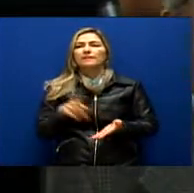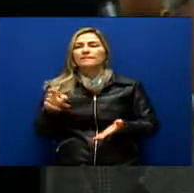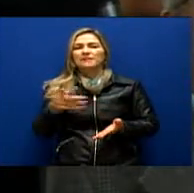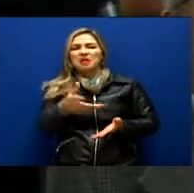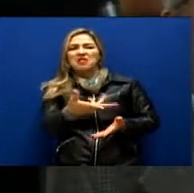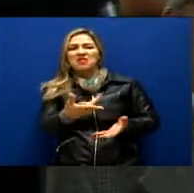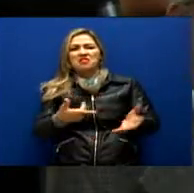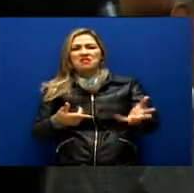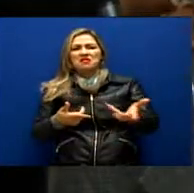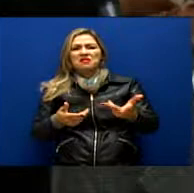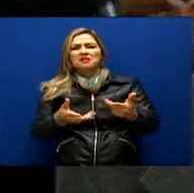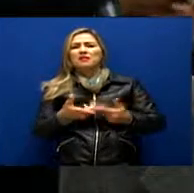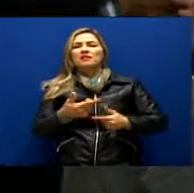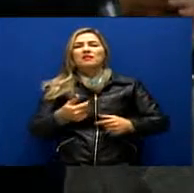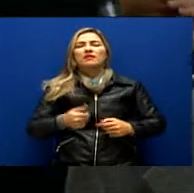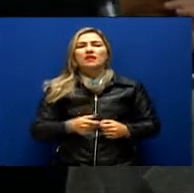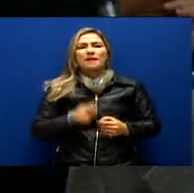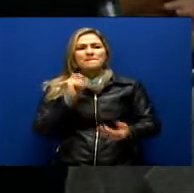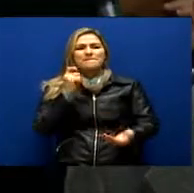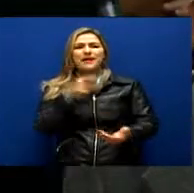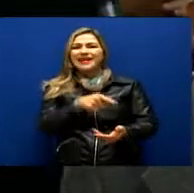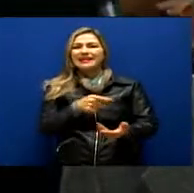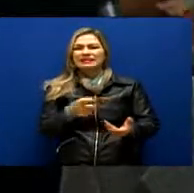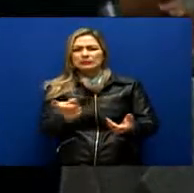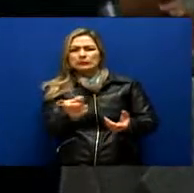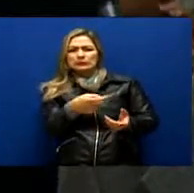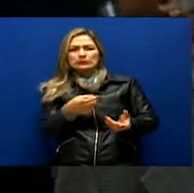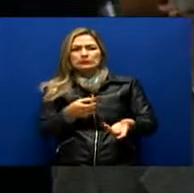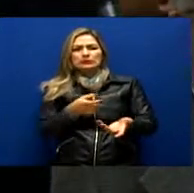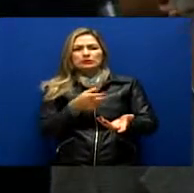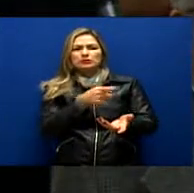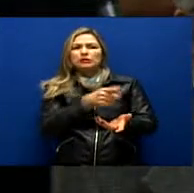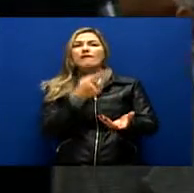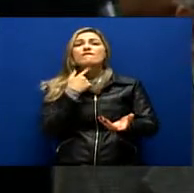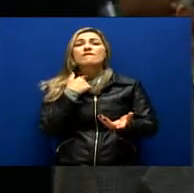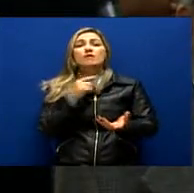pessoa alguma coisa pagar. Tem que parar com isso,